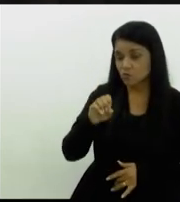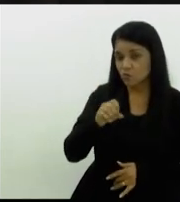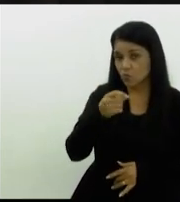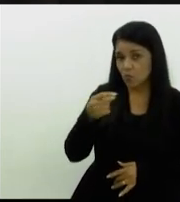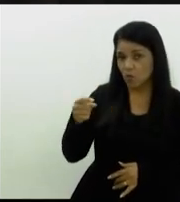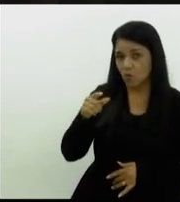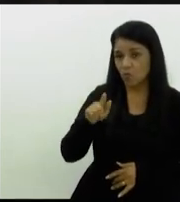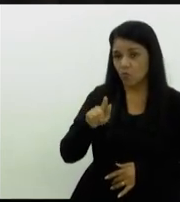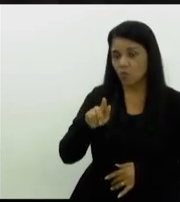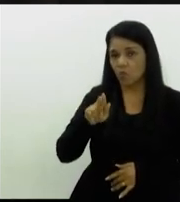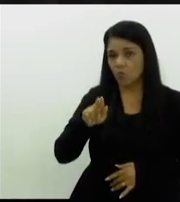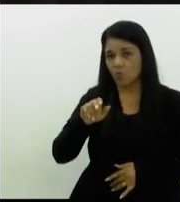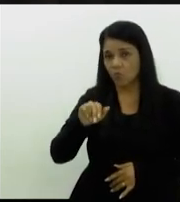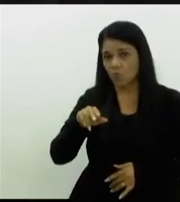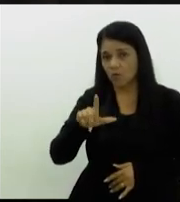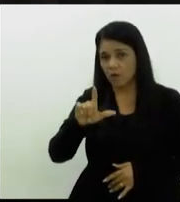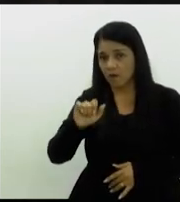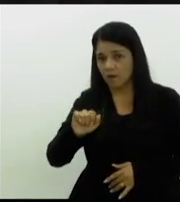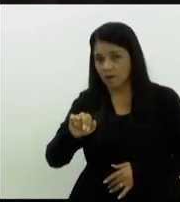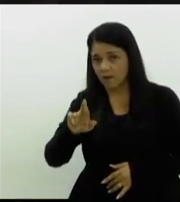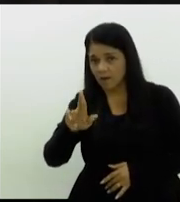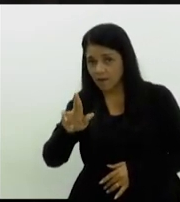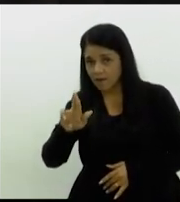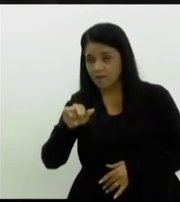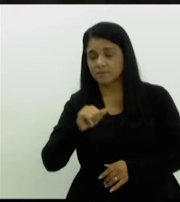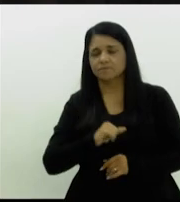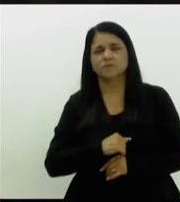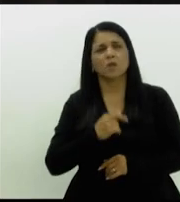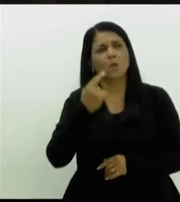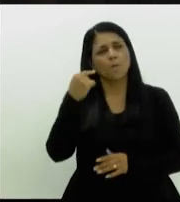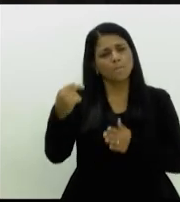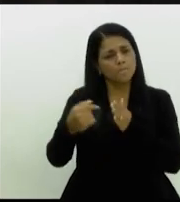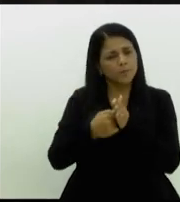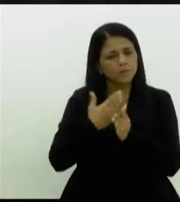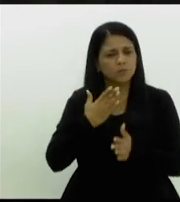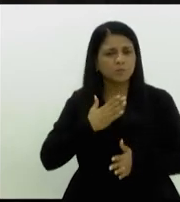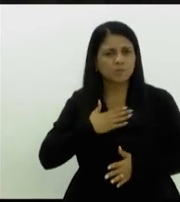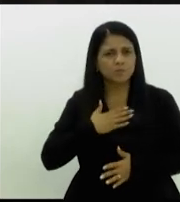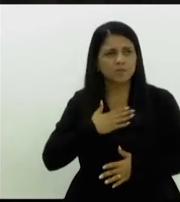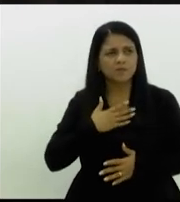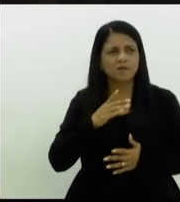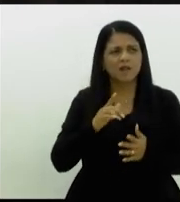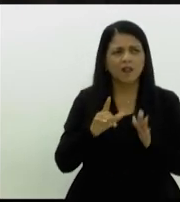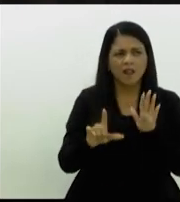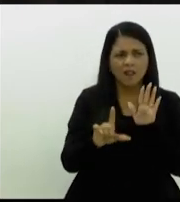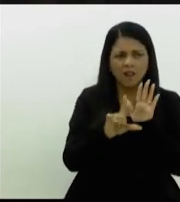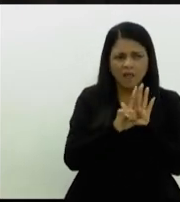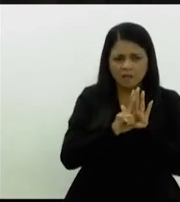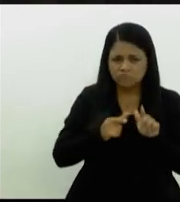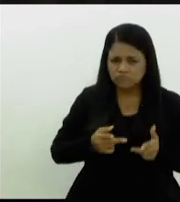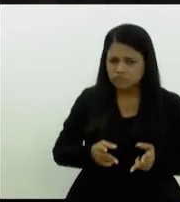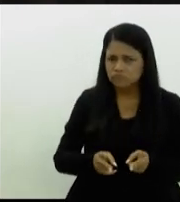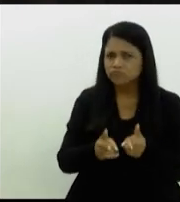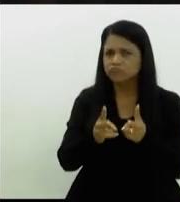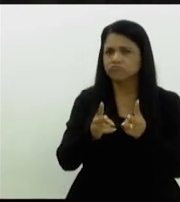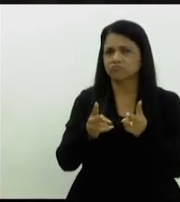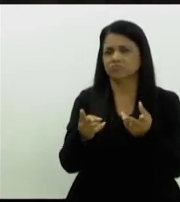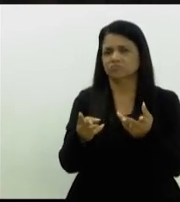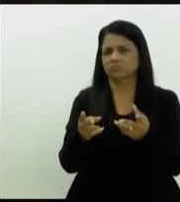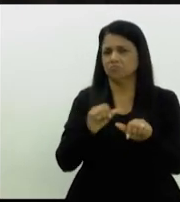E aí me perguntei por que que esta lei continua inalterável e